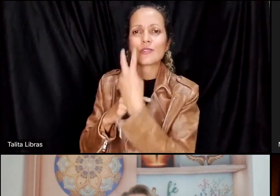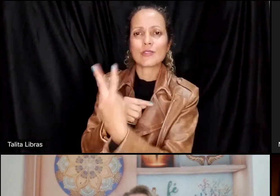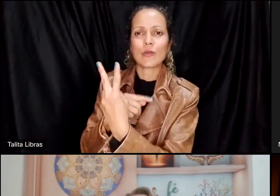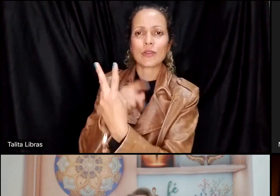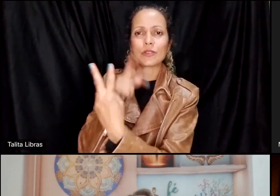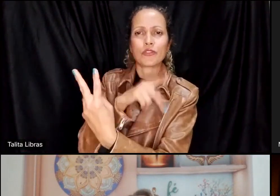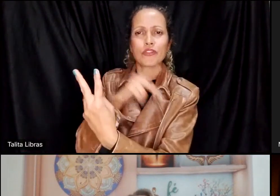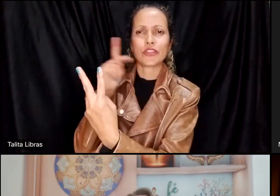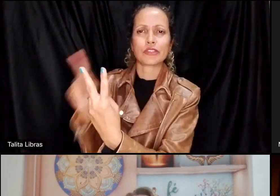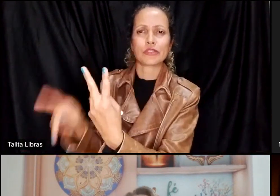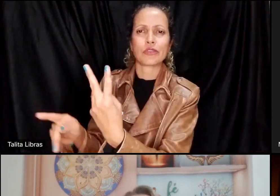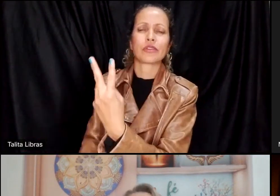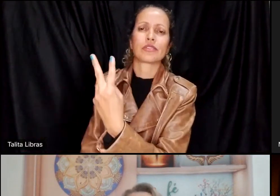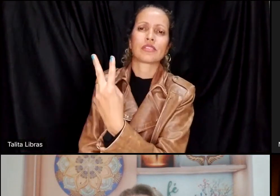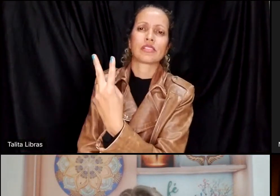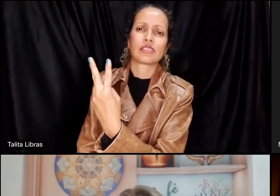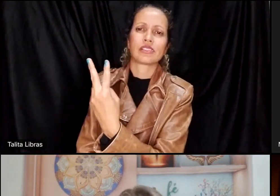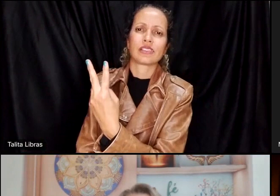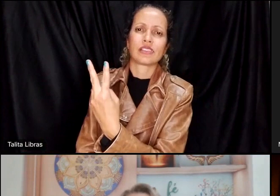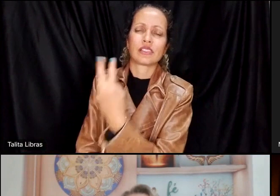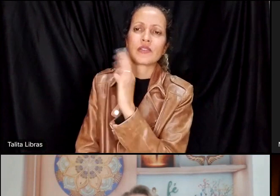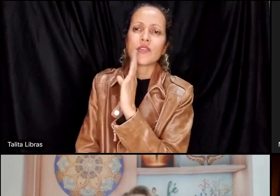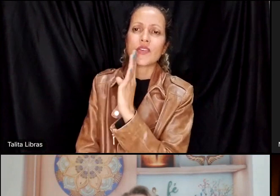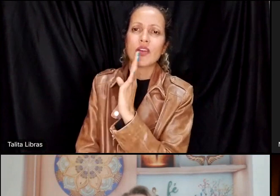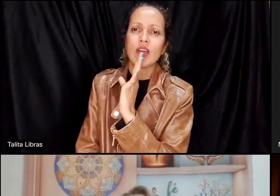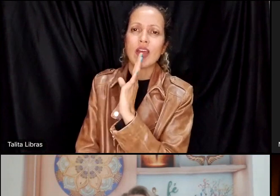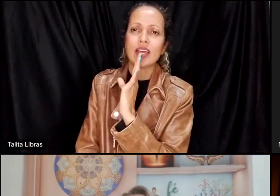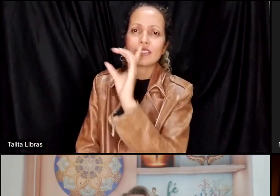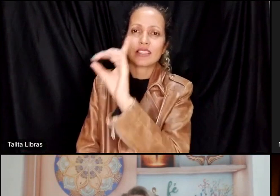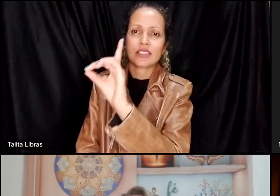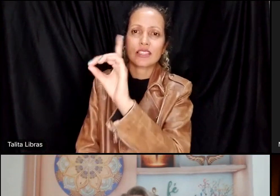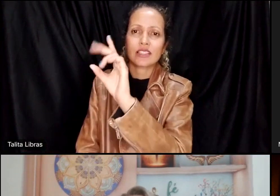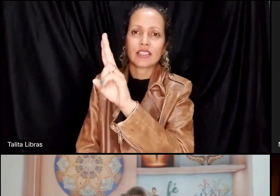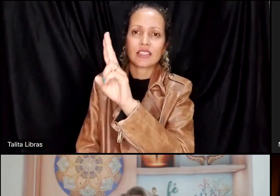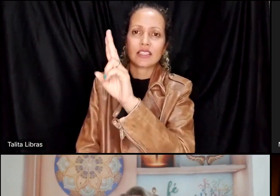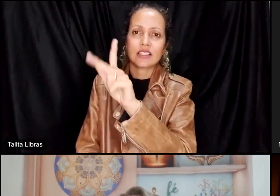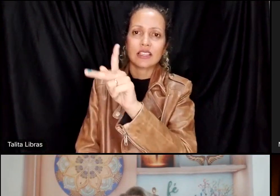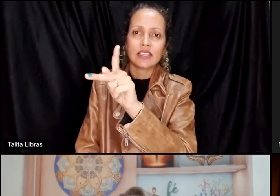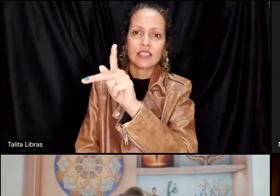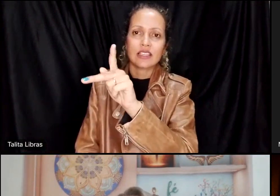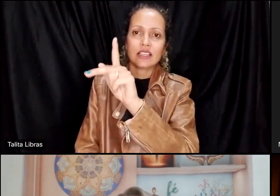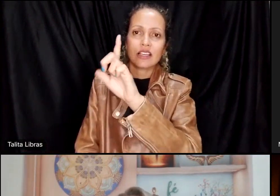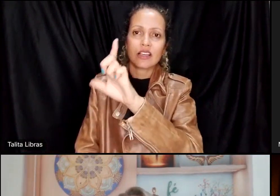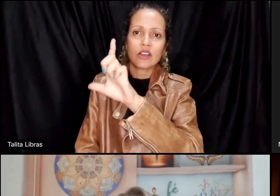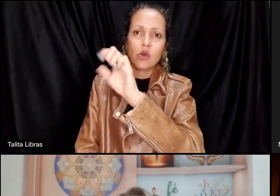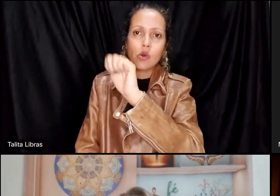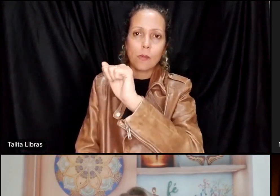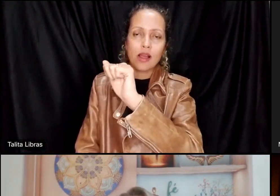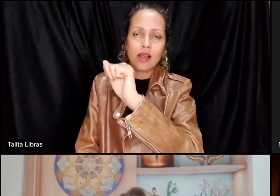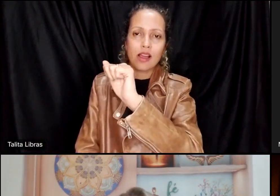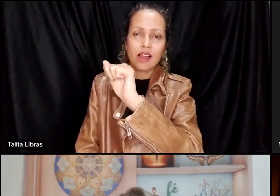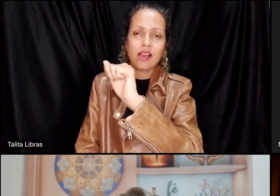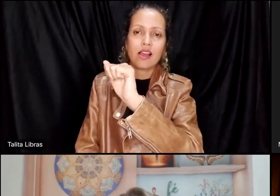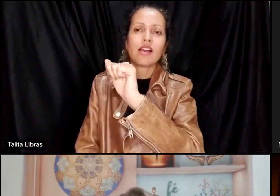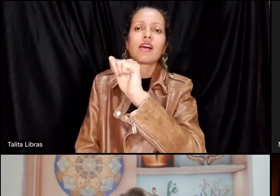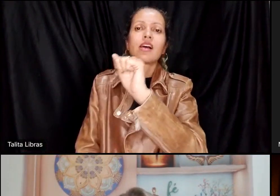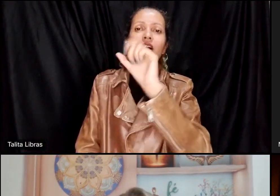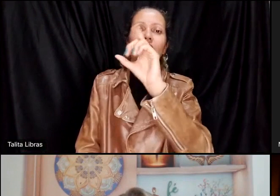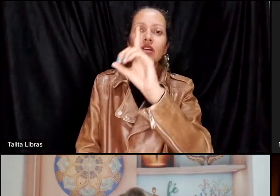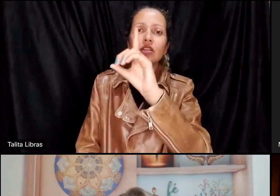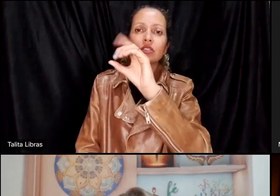porque eu sou da área, então já ouvi. Então, dupla docência, colocar um professor dando aula na sala